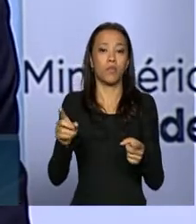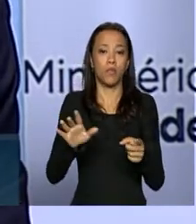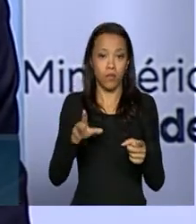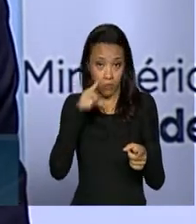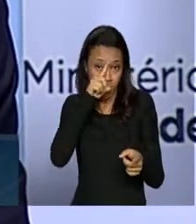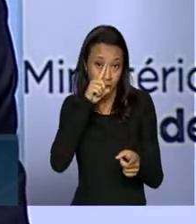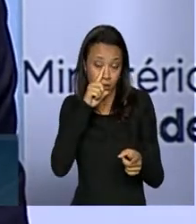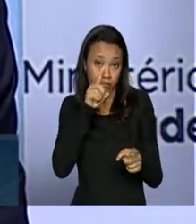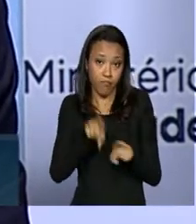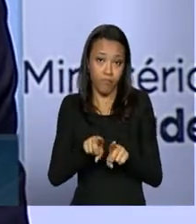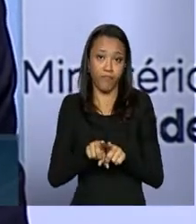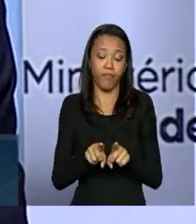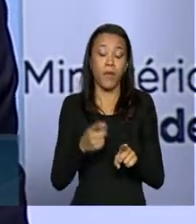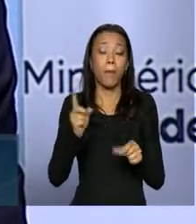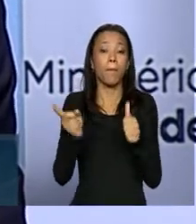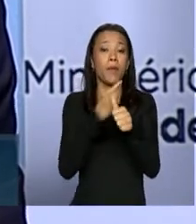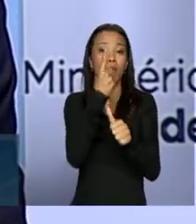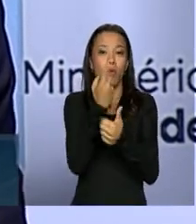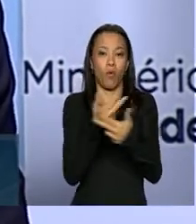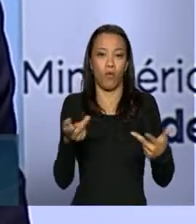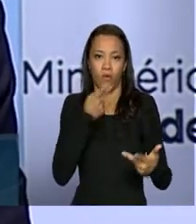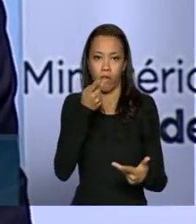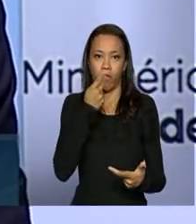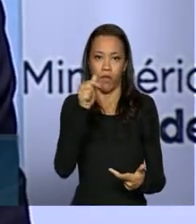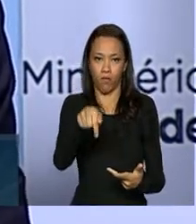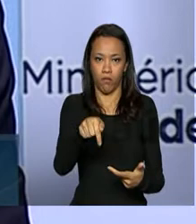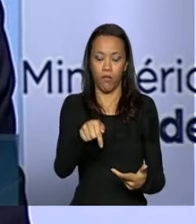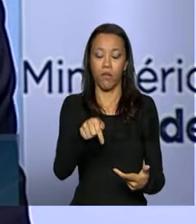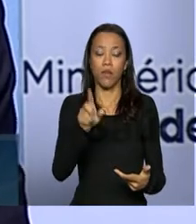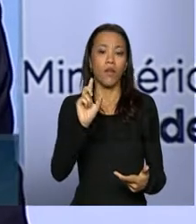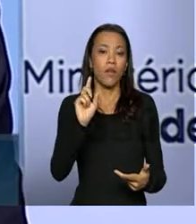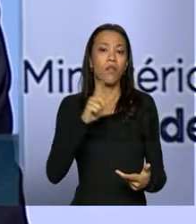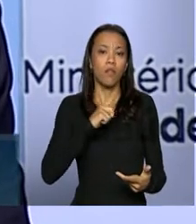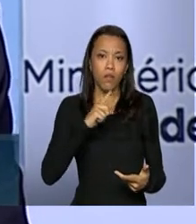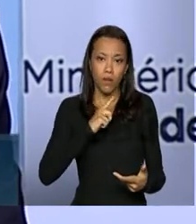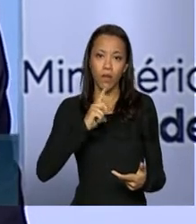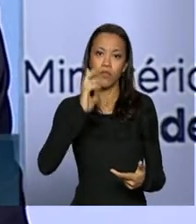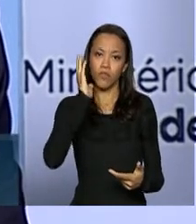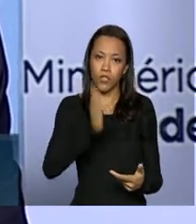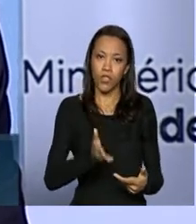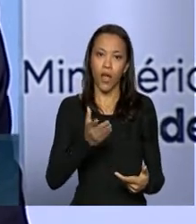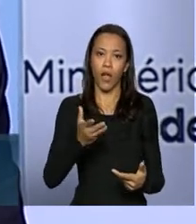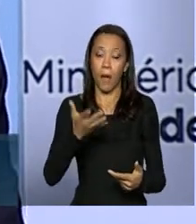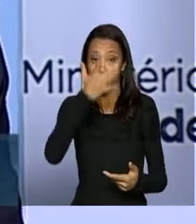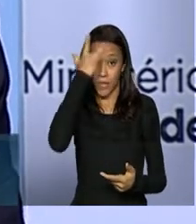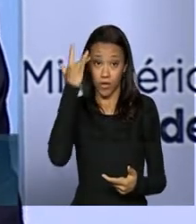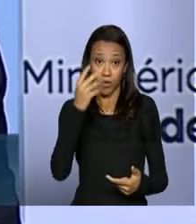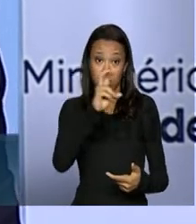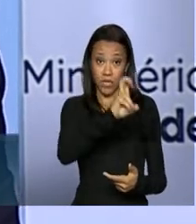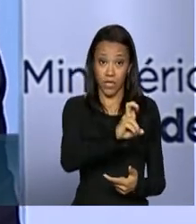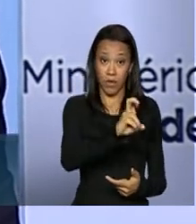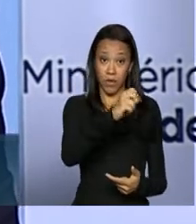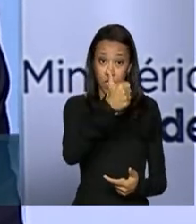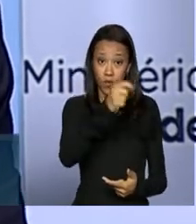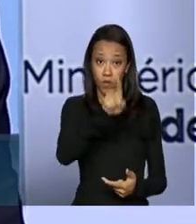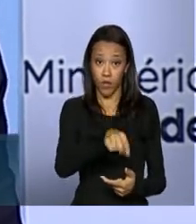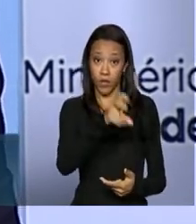destacar, em primeiro lugar, que nós temos aí um aumento do sobrepeso de 51,5%